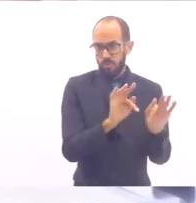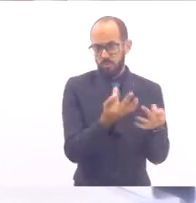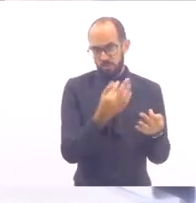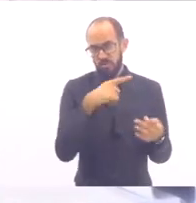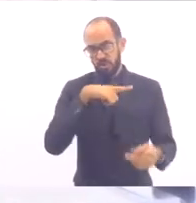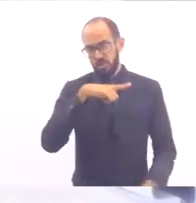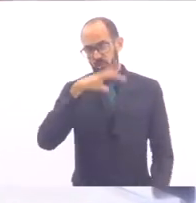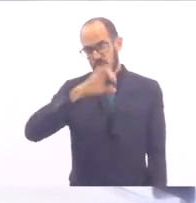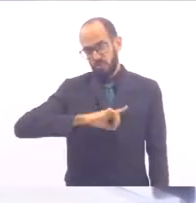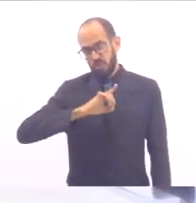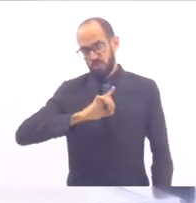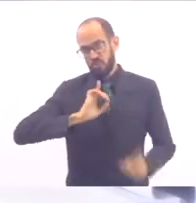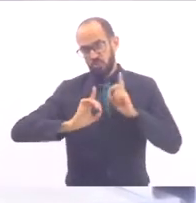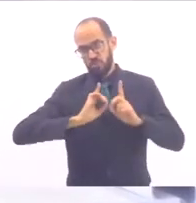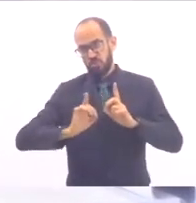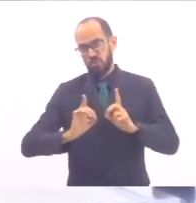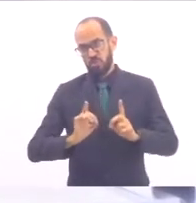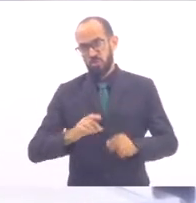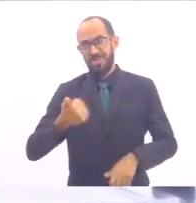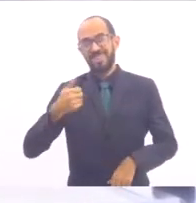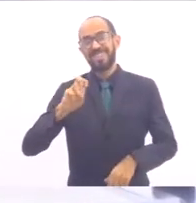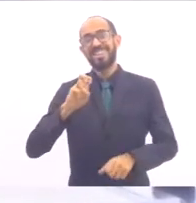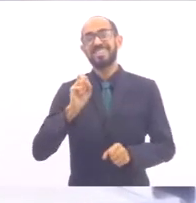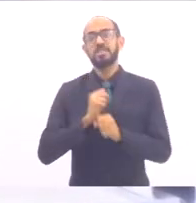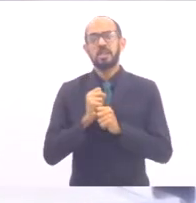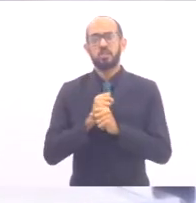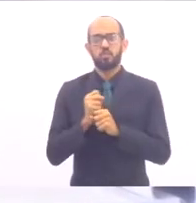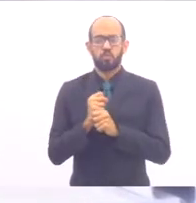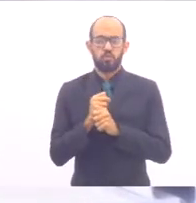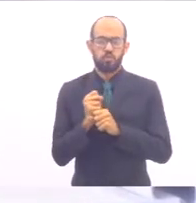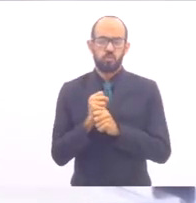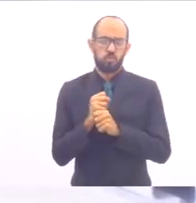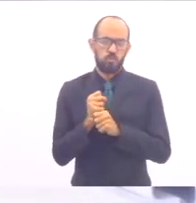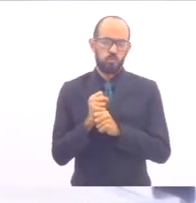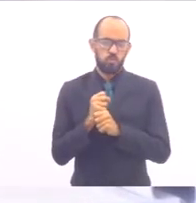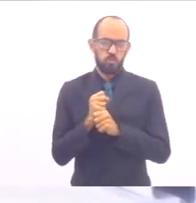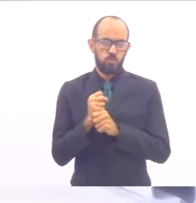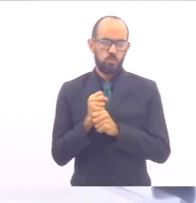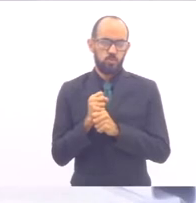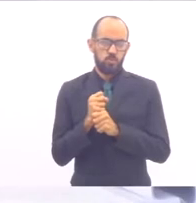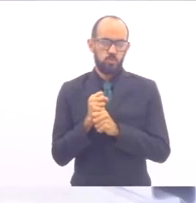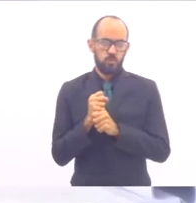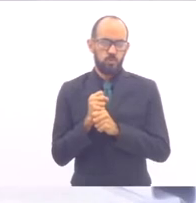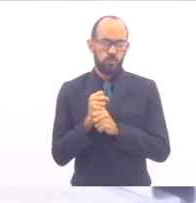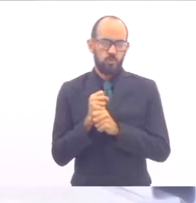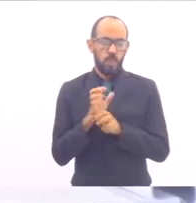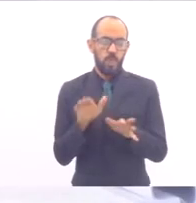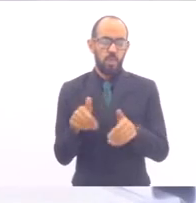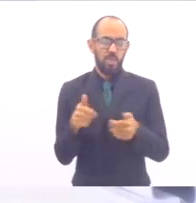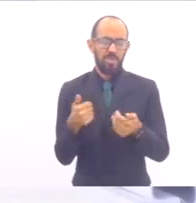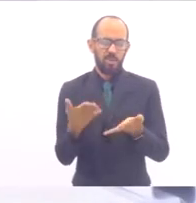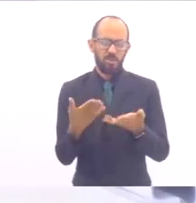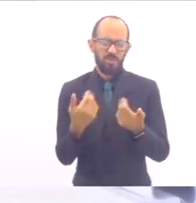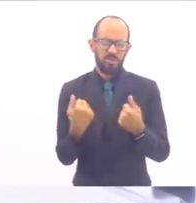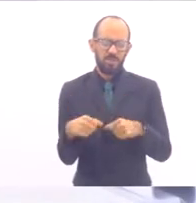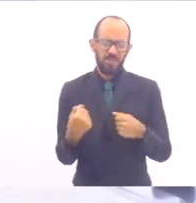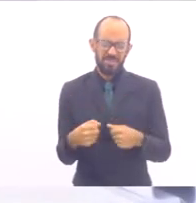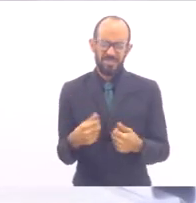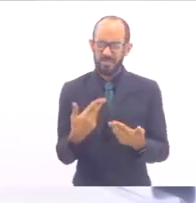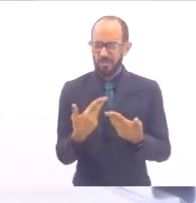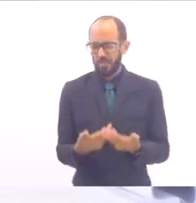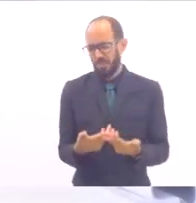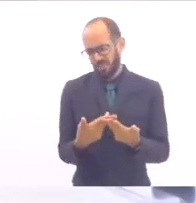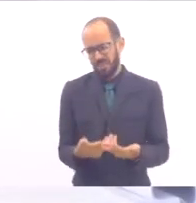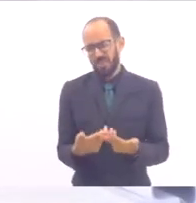mãe. 15 anos para ser instalado o conselho escolar. Moral da história, a gente tem que ter mais paciência que